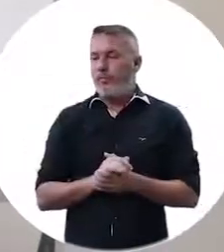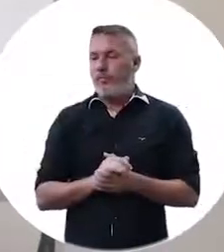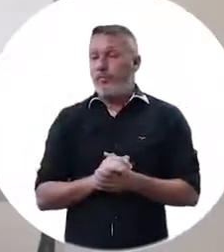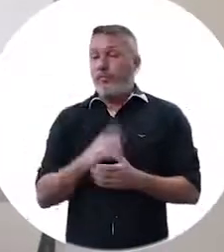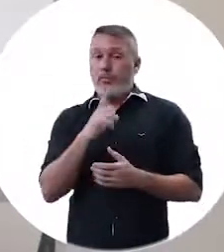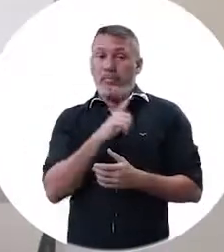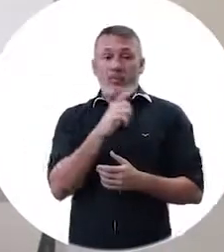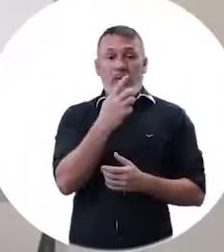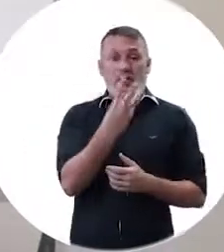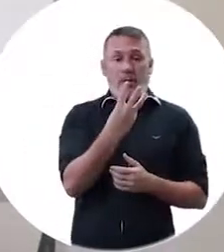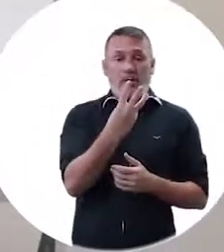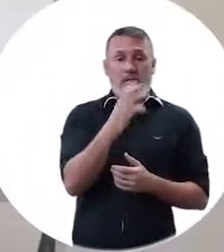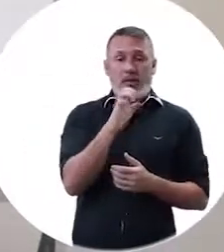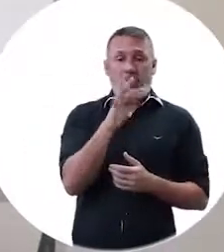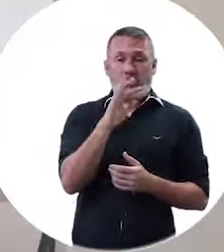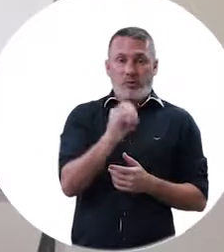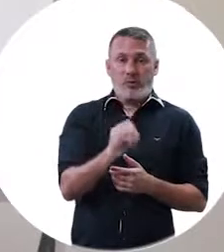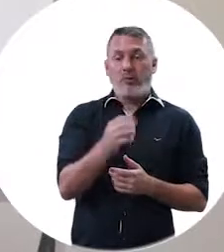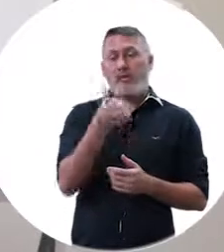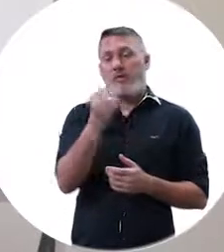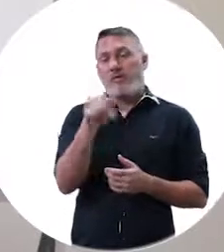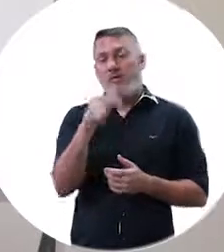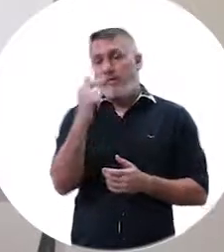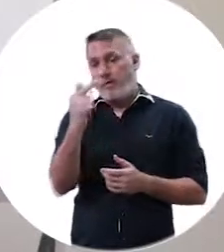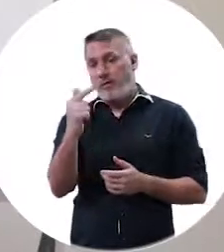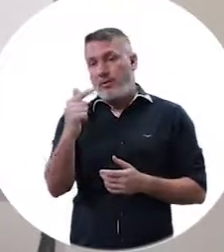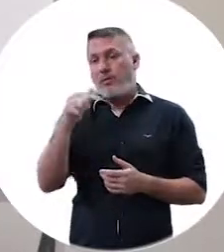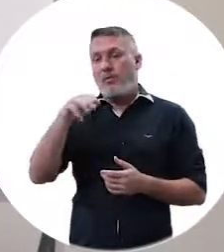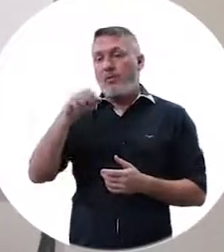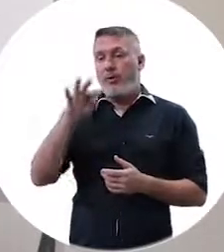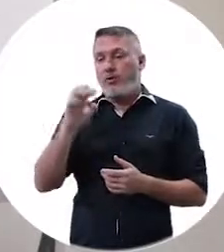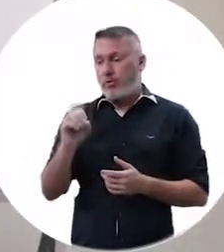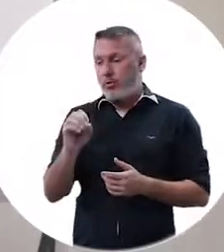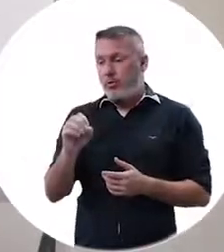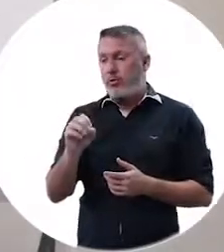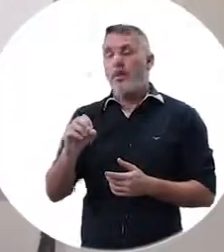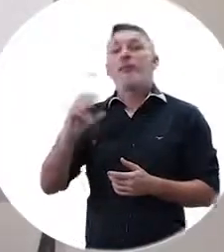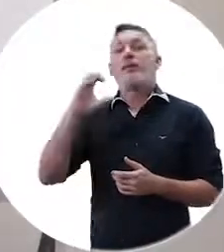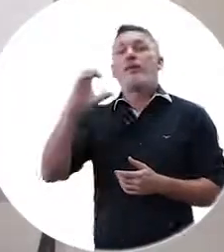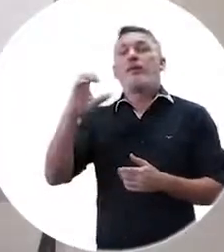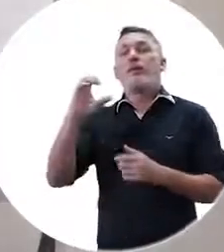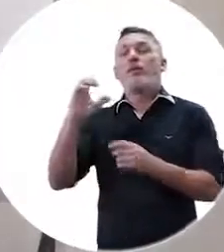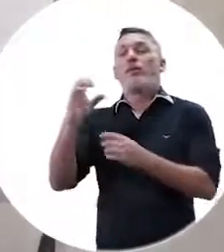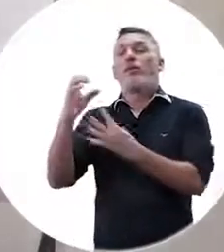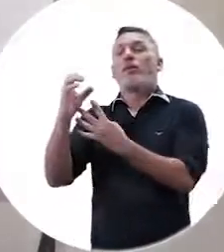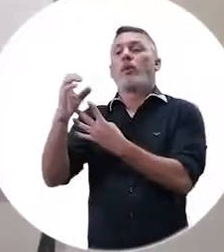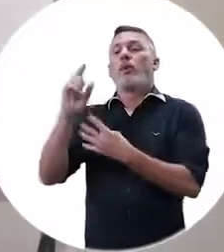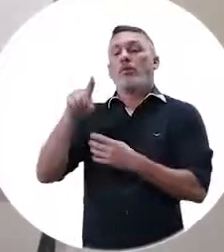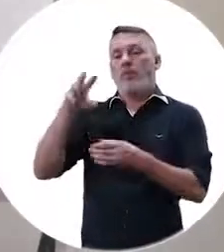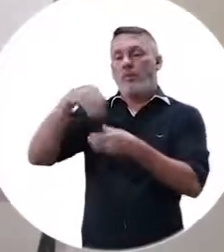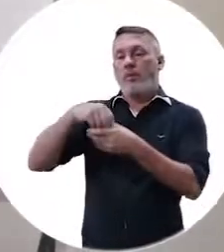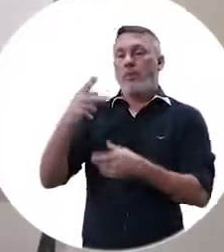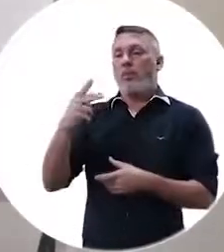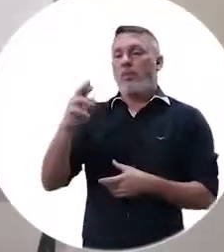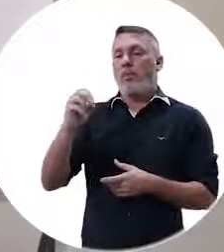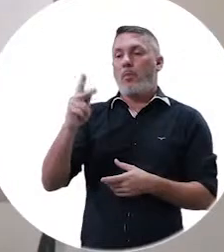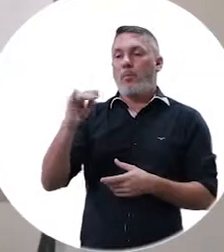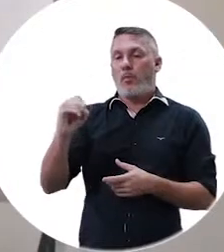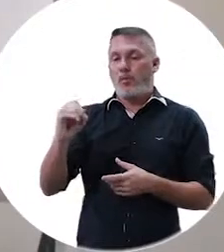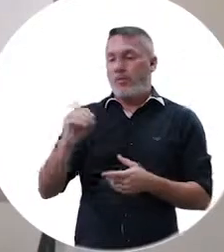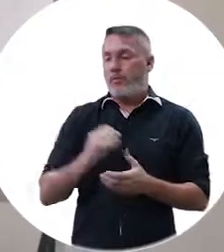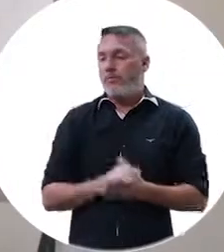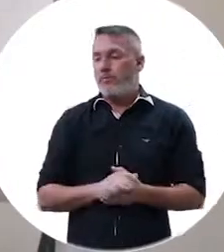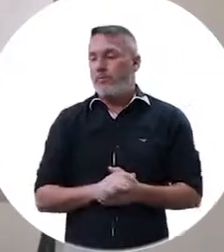Então, 3-etil, 6,7 de metil. No carbono 4 eu tenho um propil.